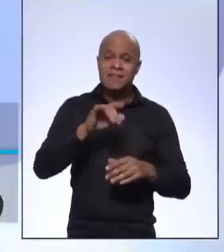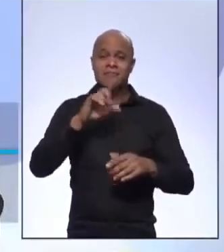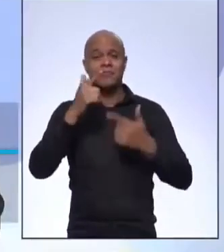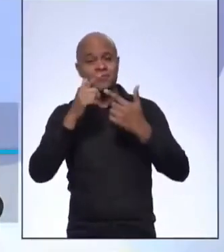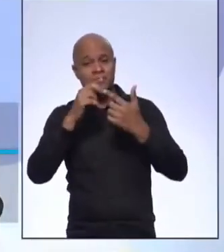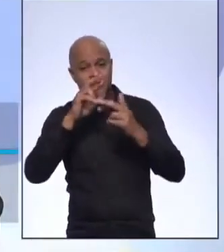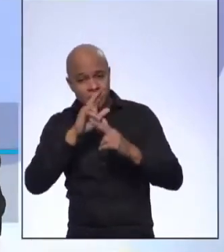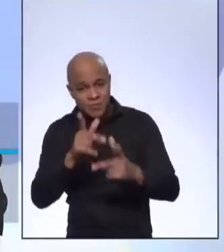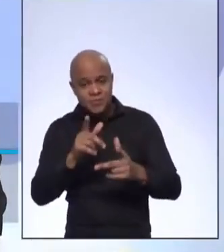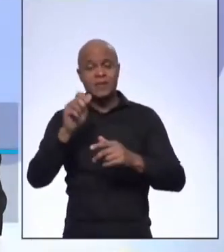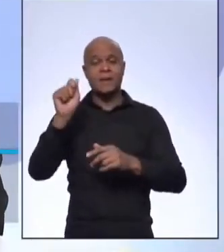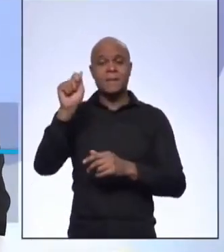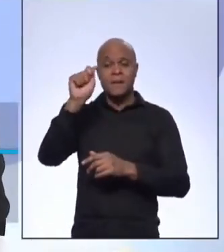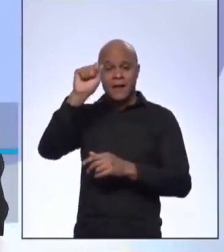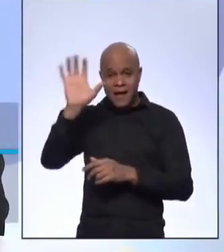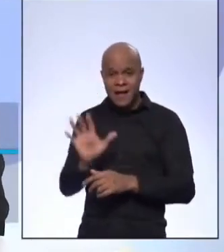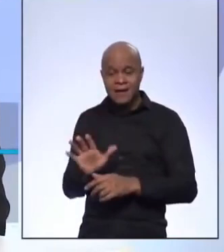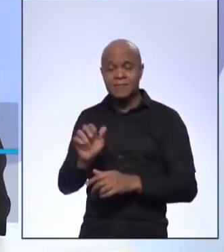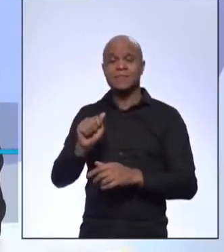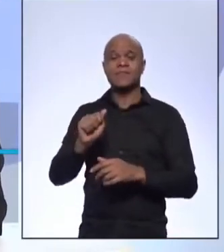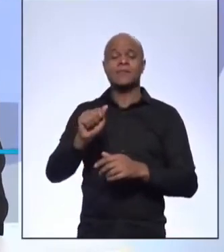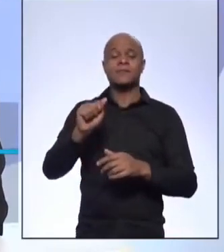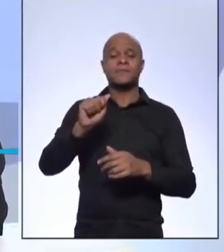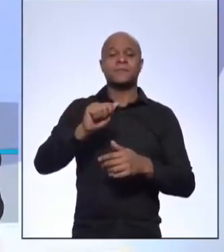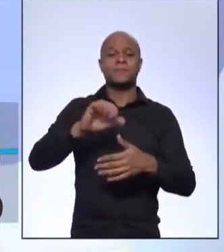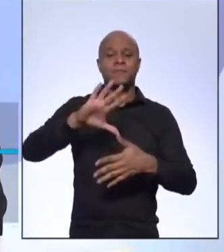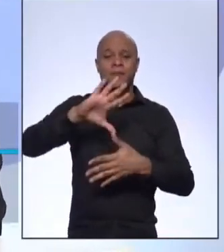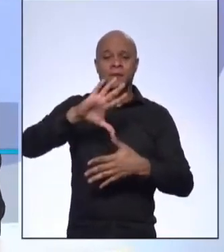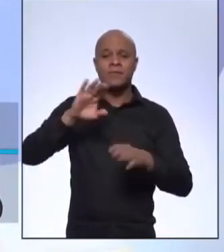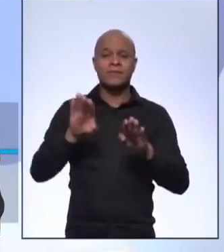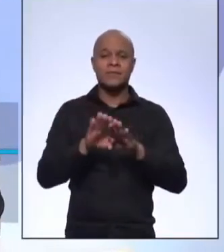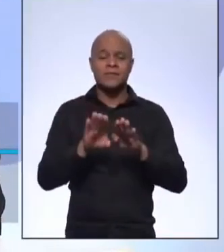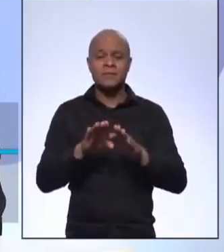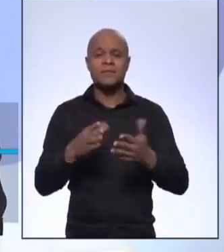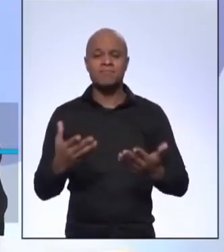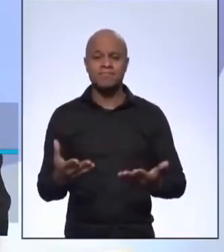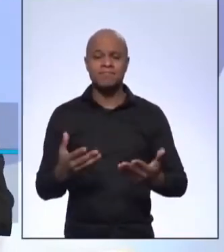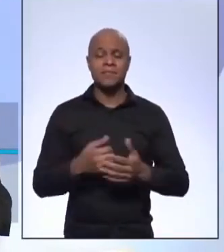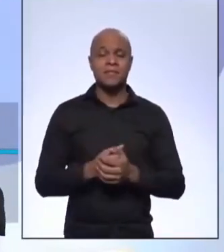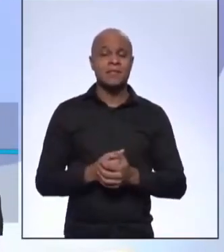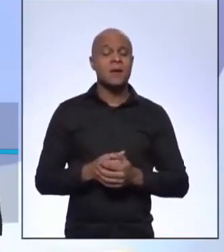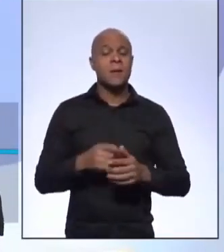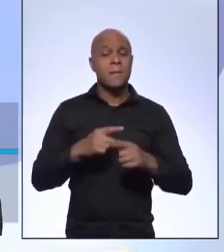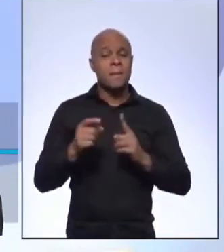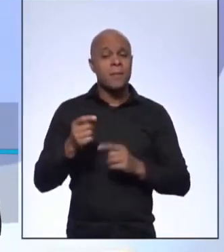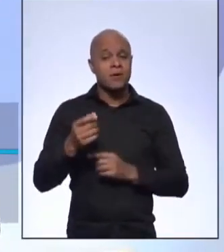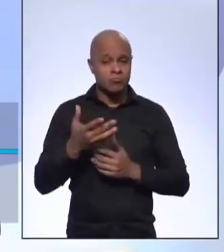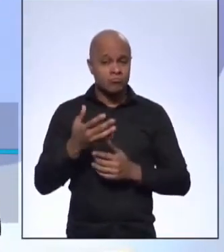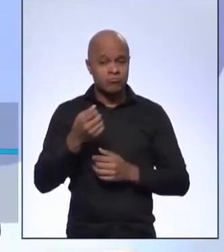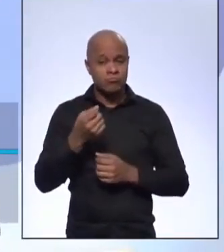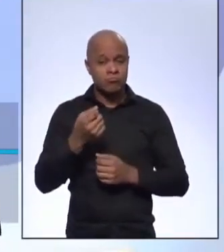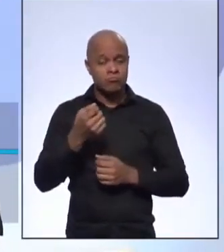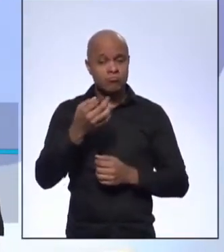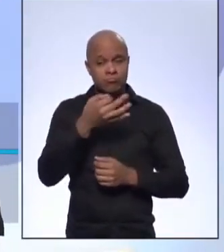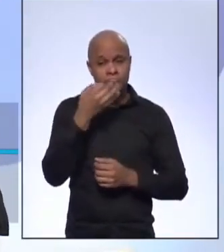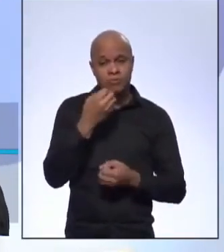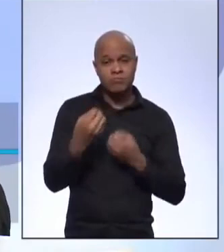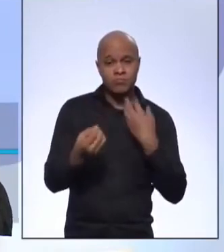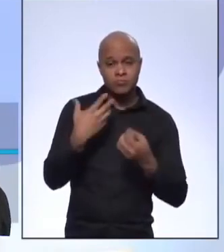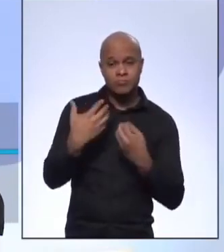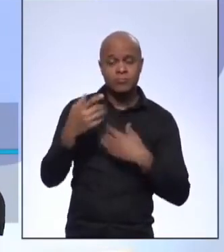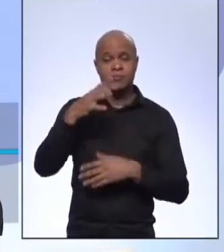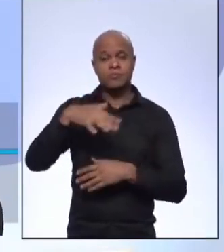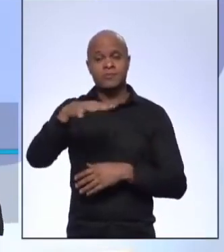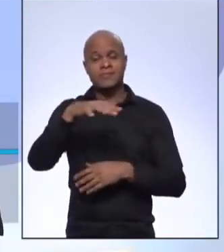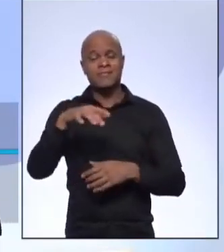aconteceram na África, na América, né, aqui até o nosso caso. Então fica a dica para você conversar com seus professores,